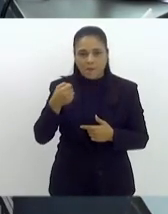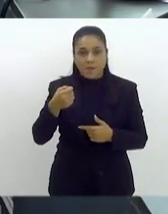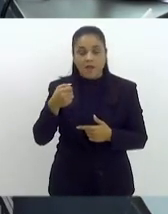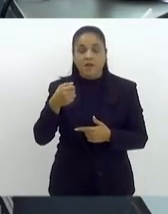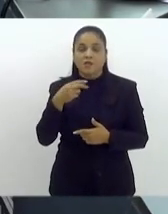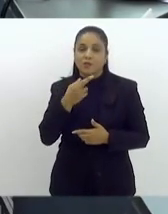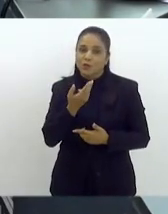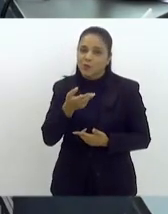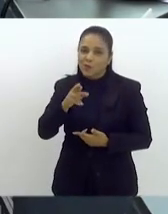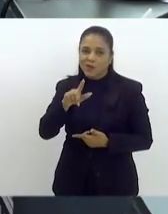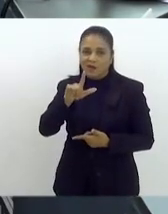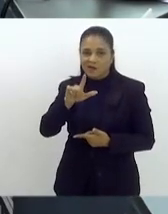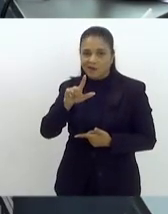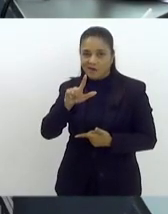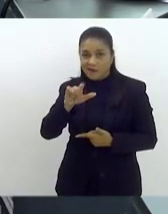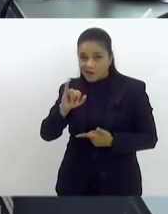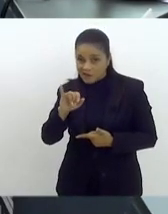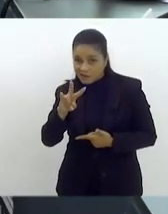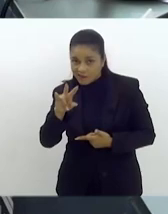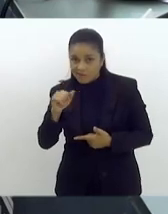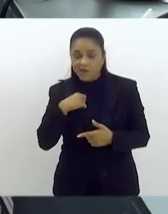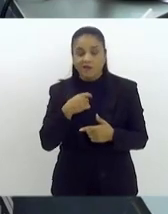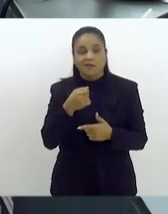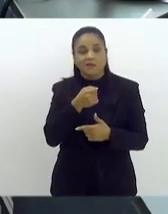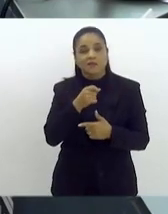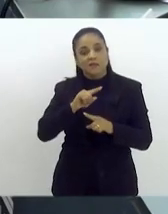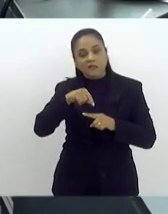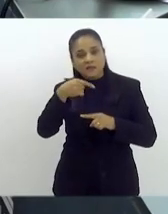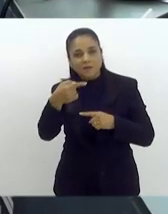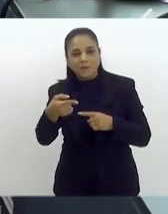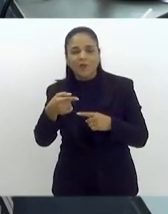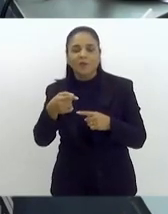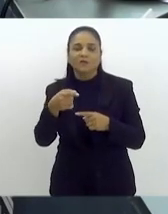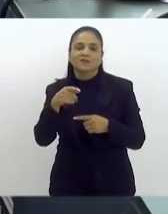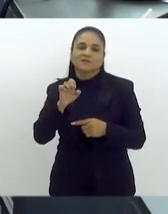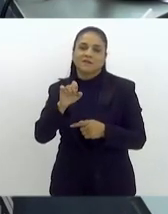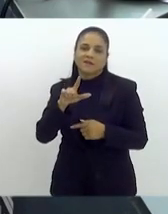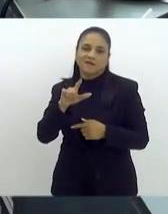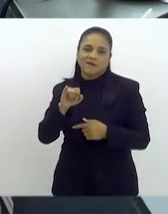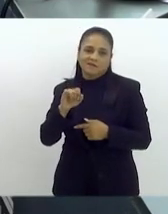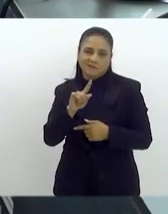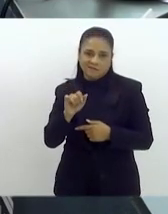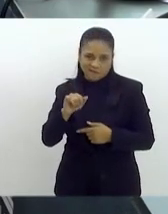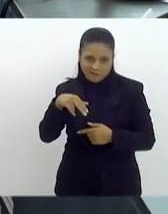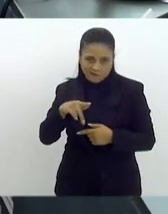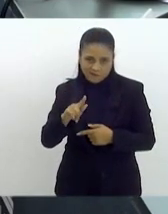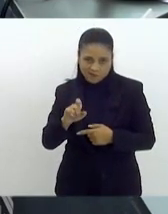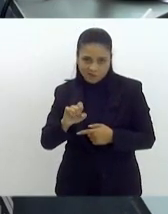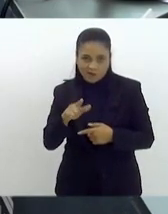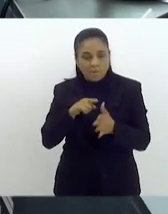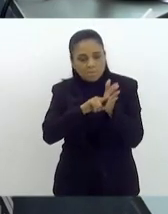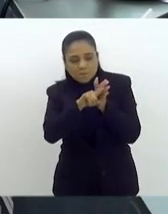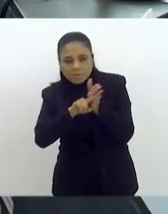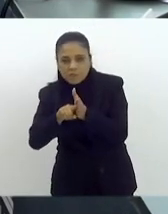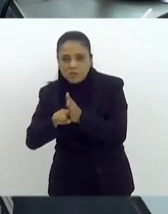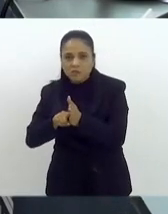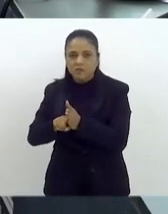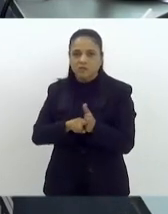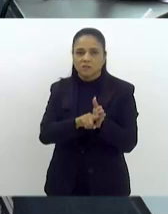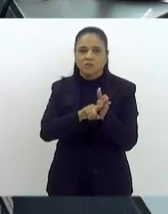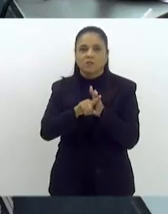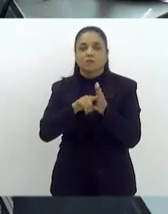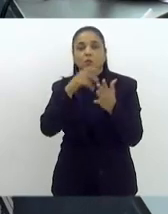um bom dia e em seguida para Doutora Elisângela que é a pesquisadora a responsável pelo doce